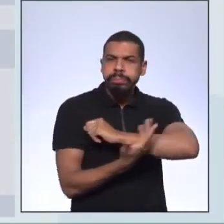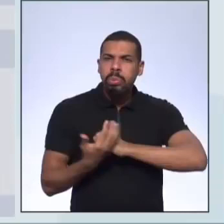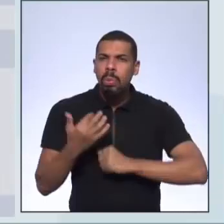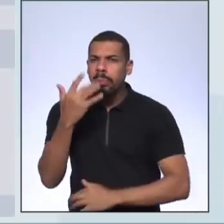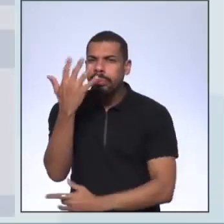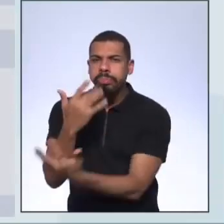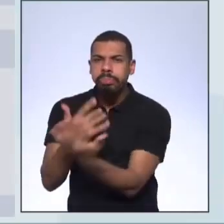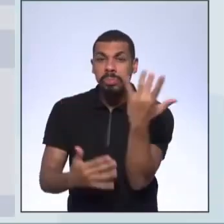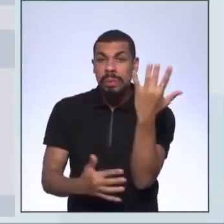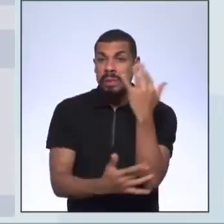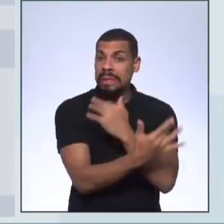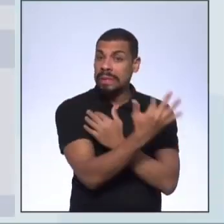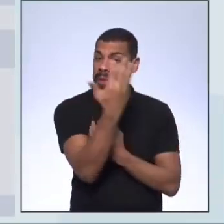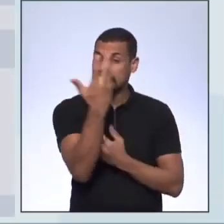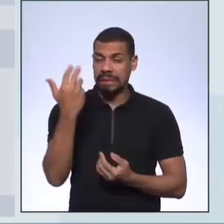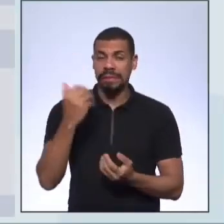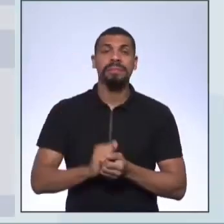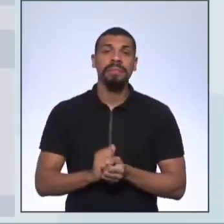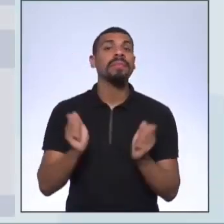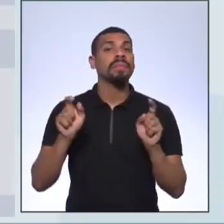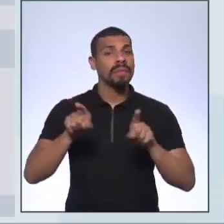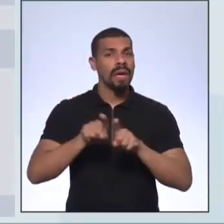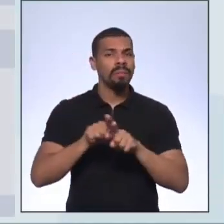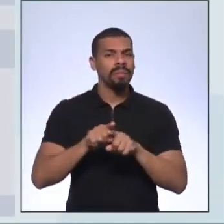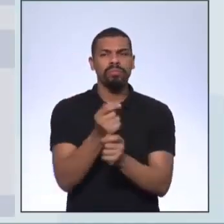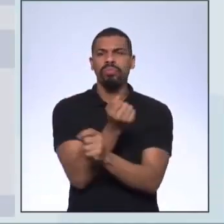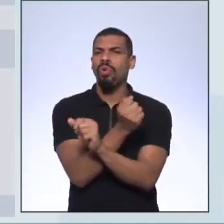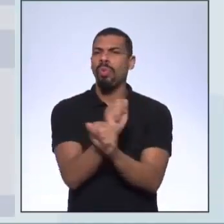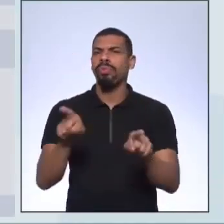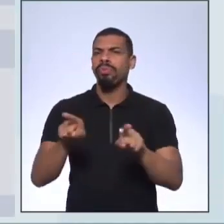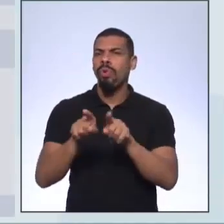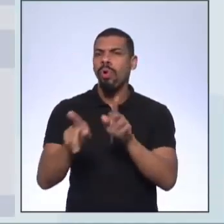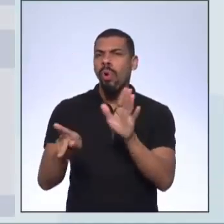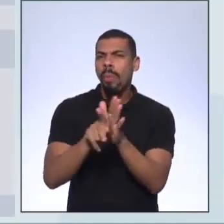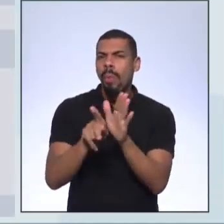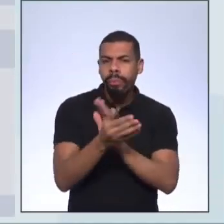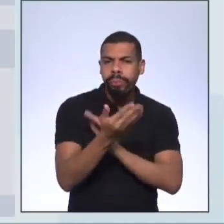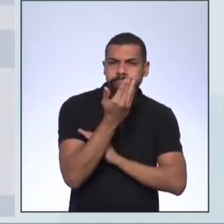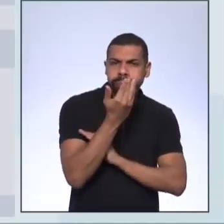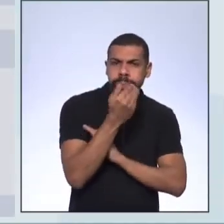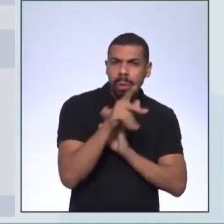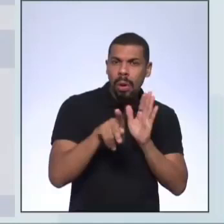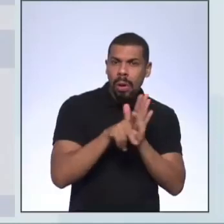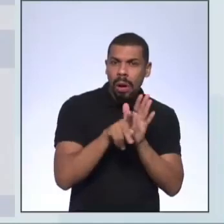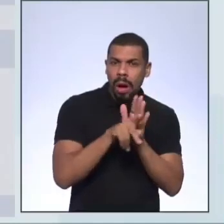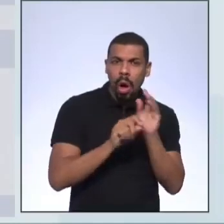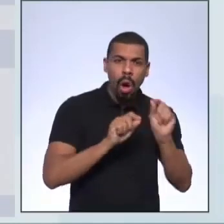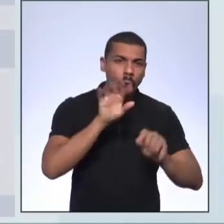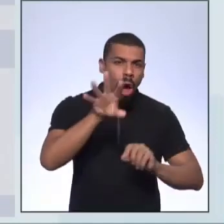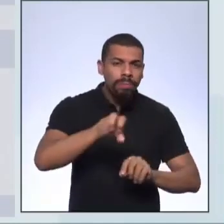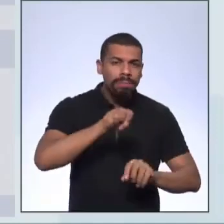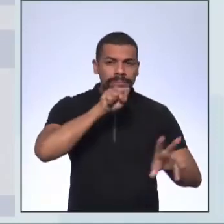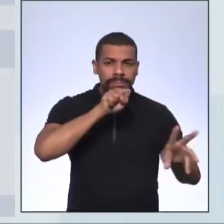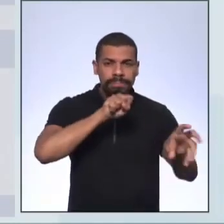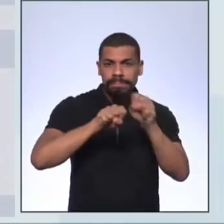Totalmente parasitas. Então, elas não conseguem produzir aí seu próprio alimento e se alimentam por absorção